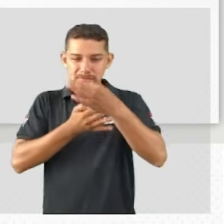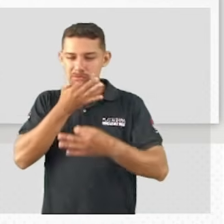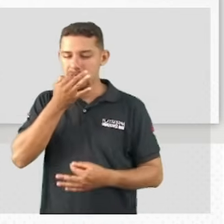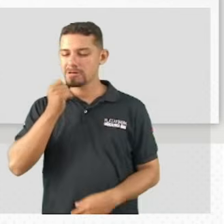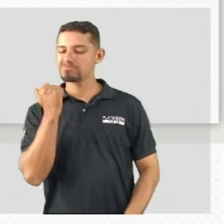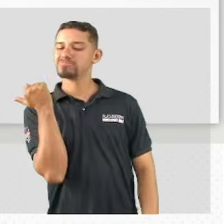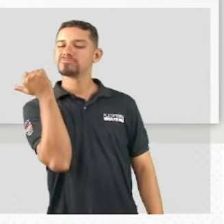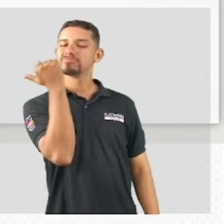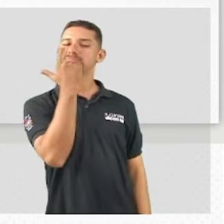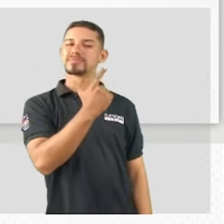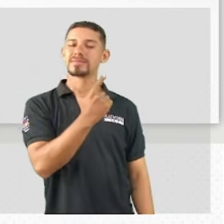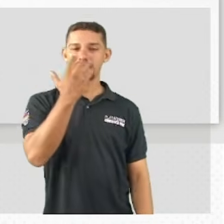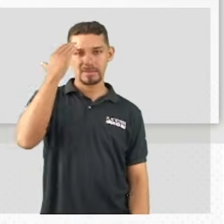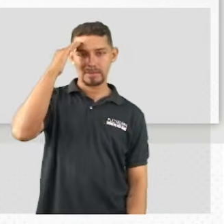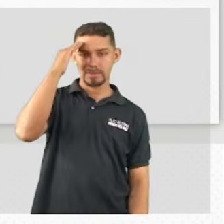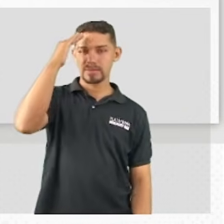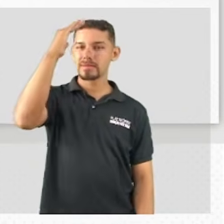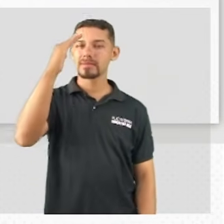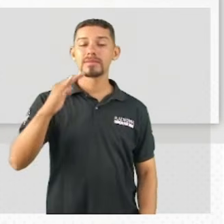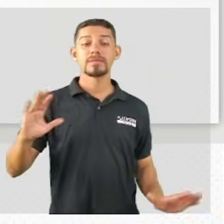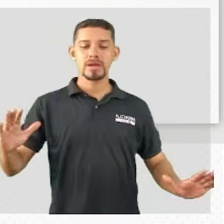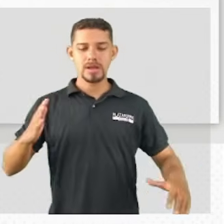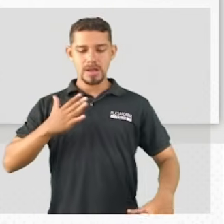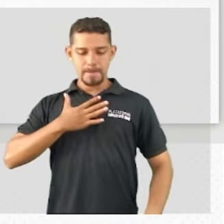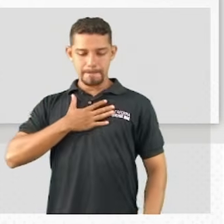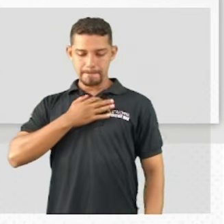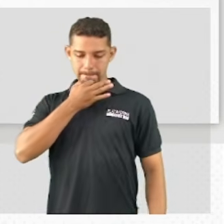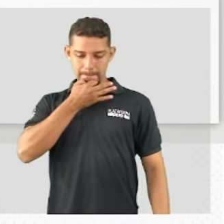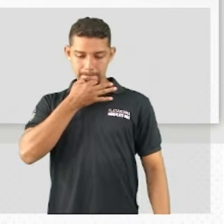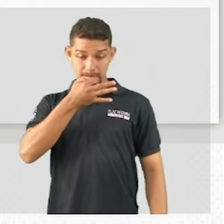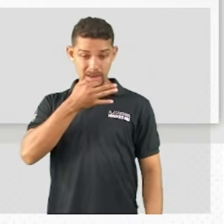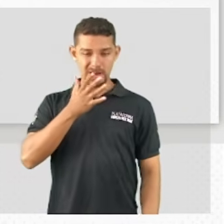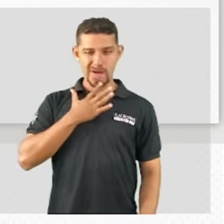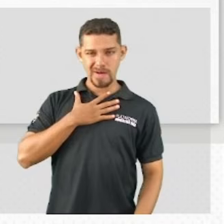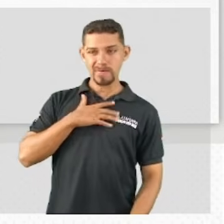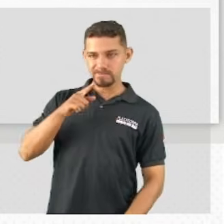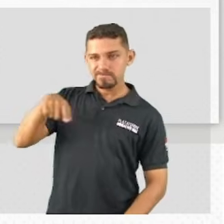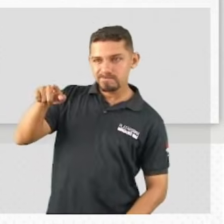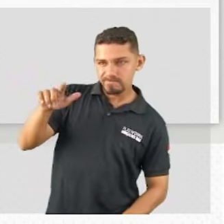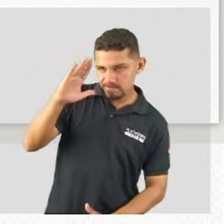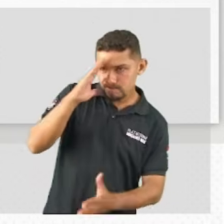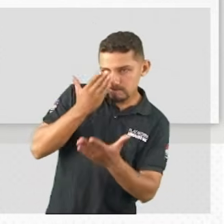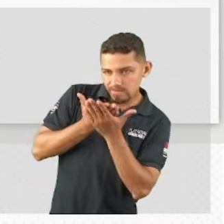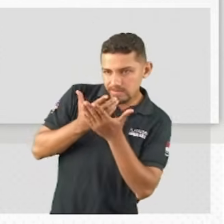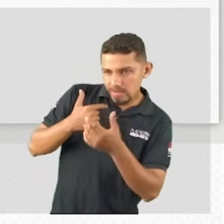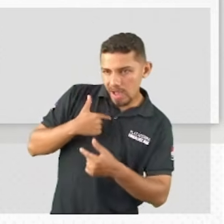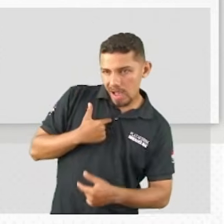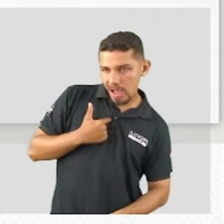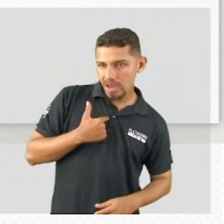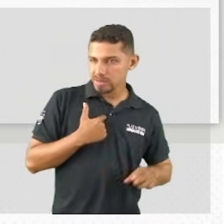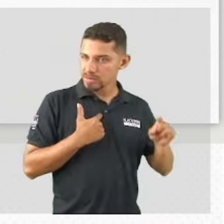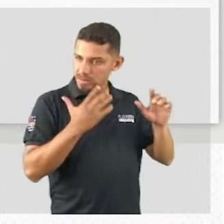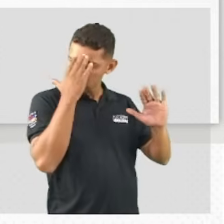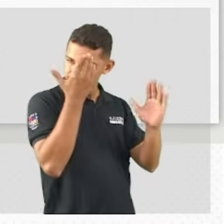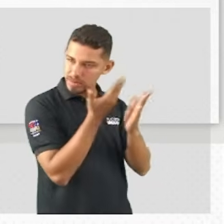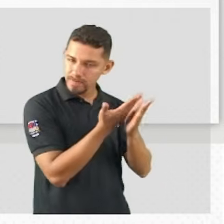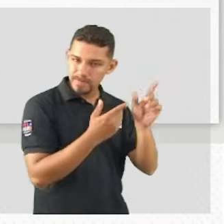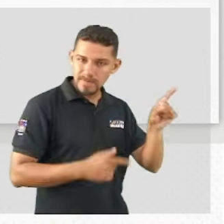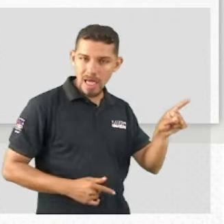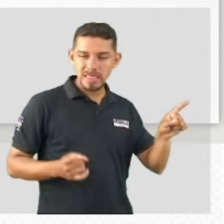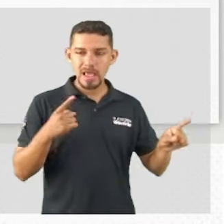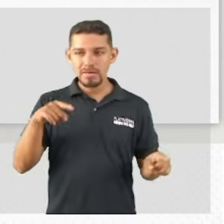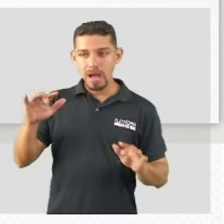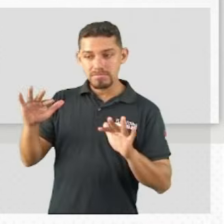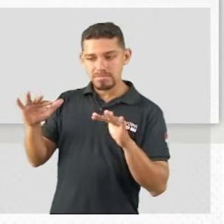objetivo principal, que é o quê? Defender o ponto de vista para convencer a audiência ou determinada pessoa ou